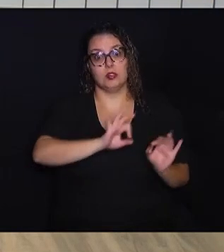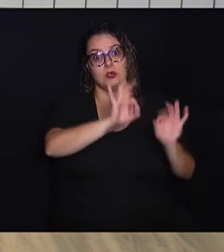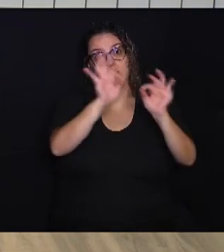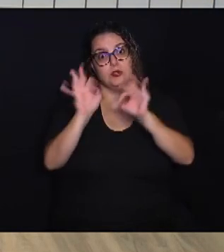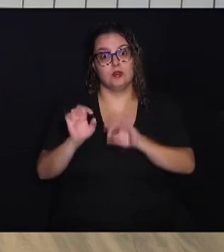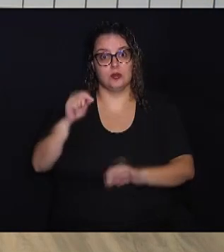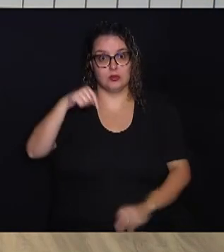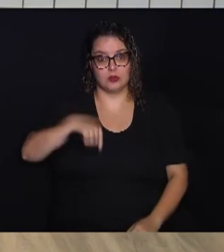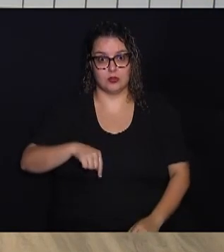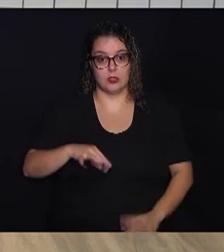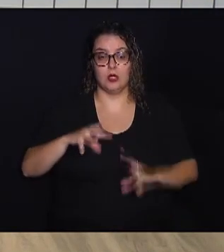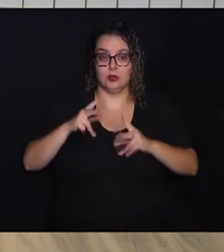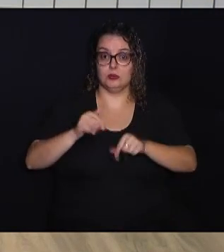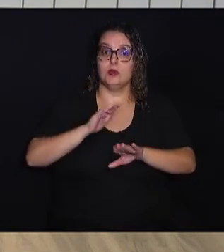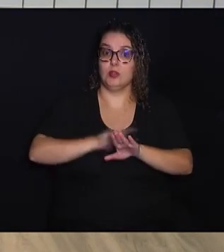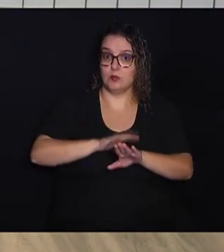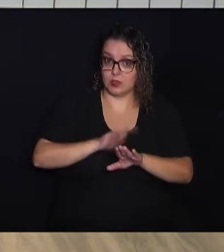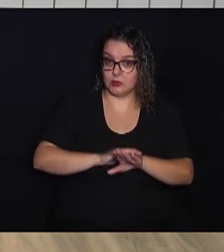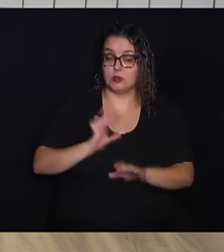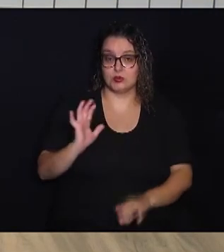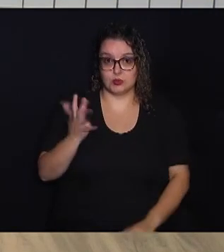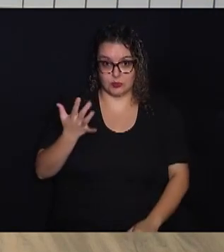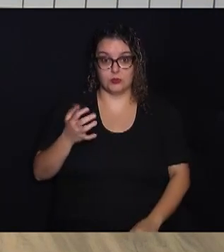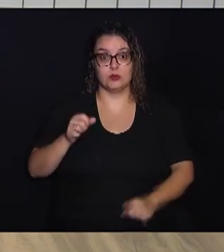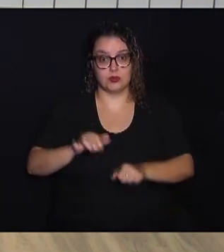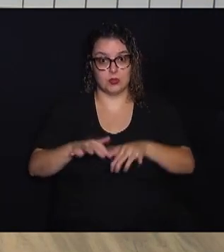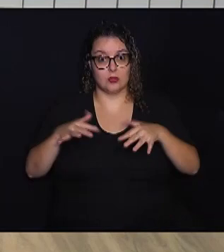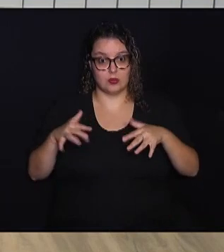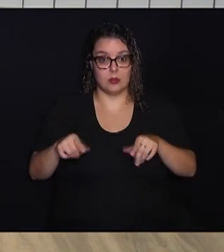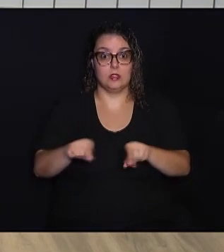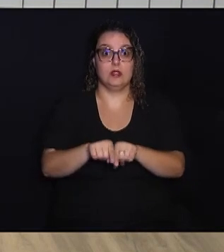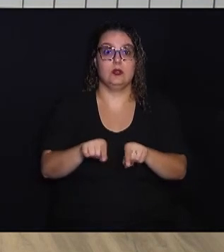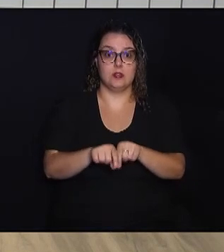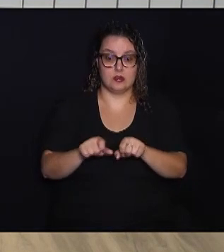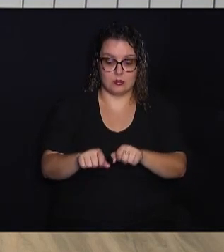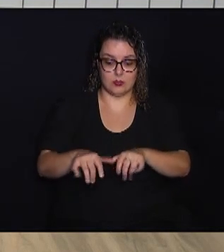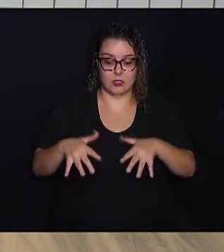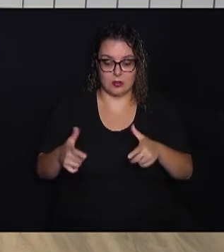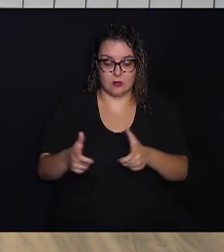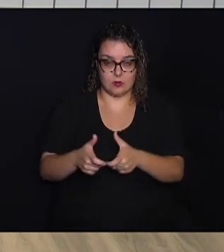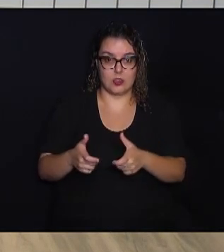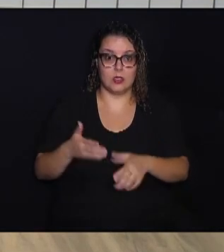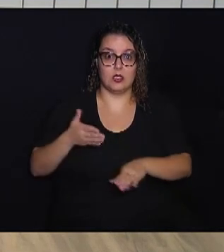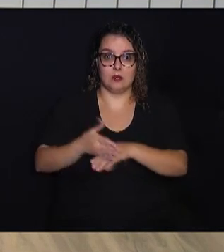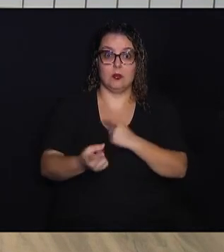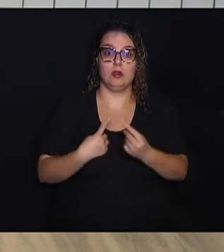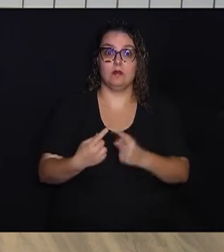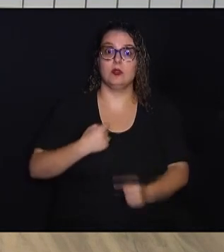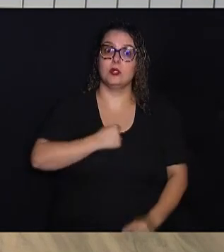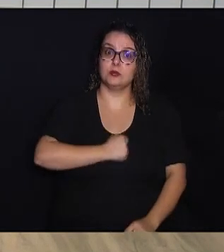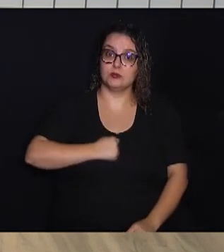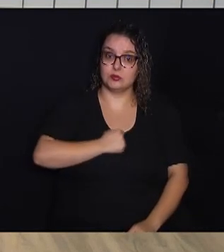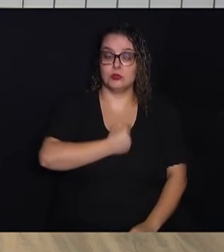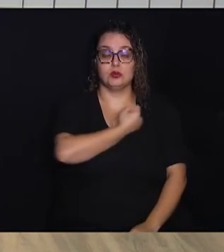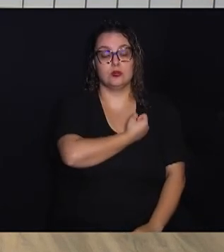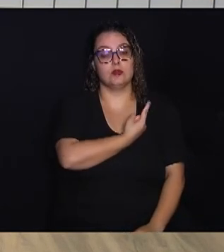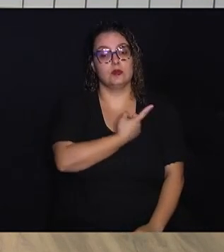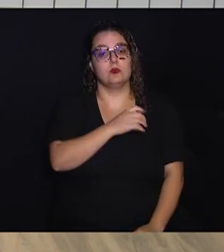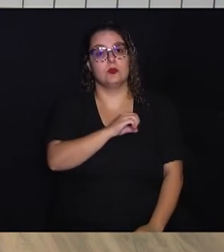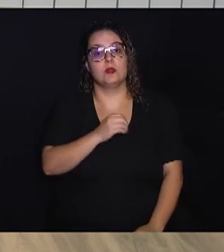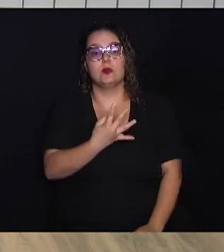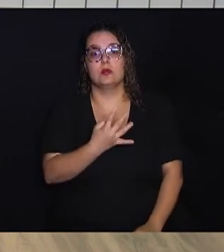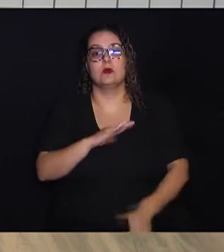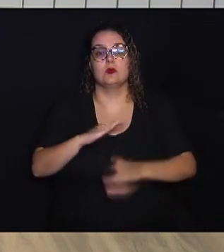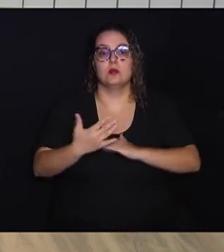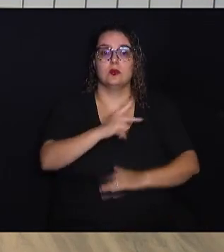aqui todas as atividades que acontecem no plenário e no plenarinho, você entra pela Avenida da Saudade, 1004, no